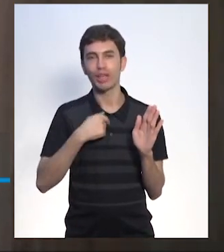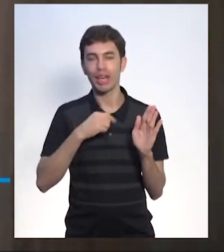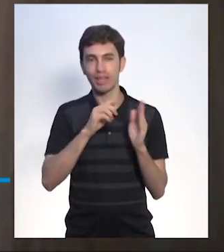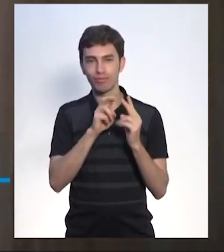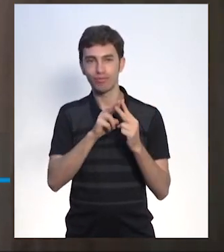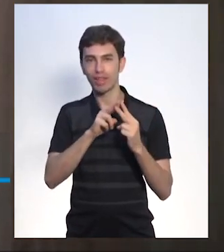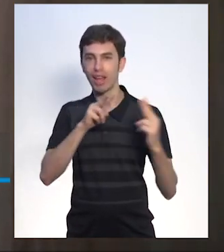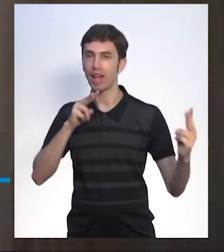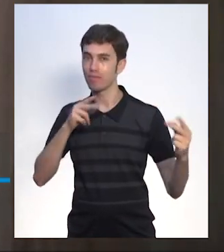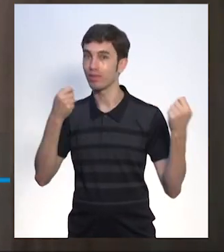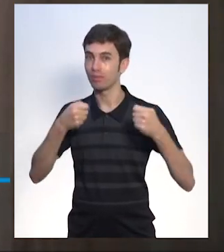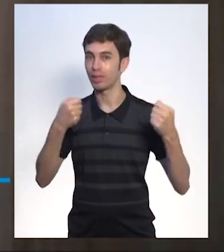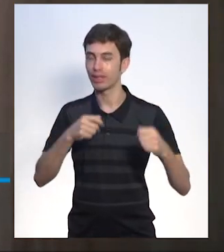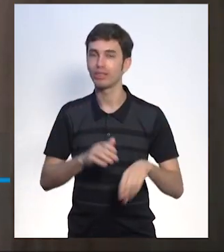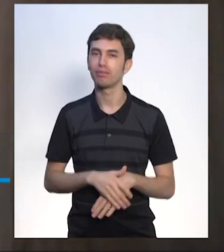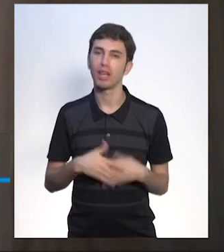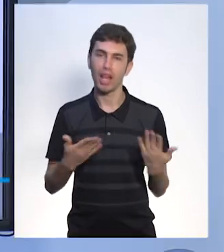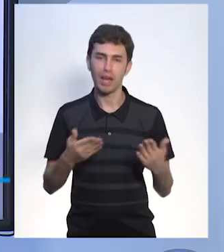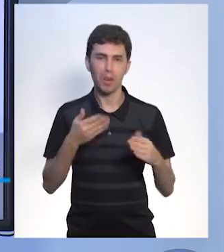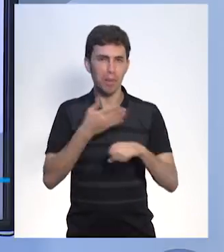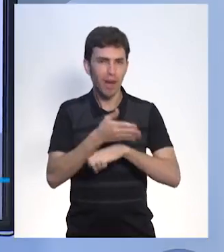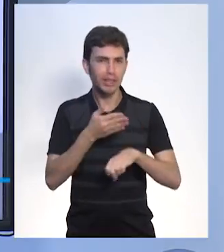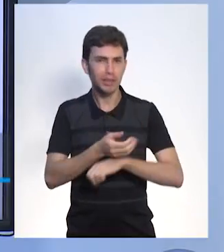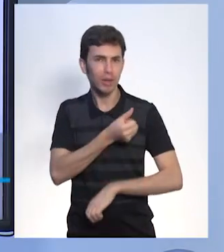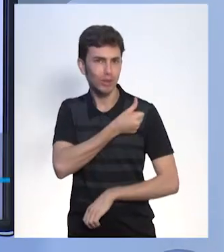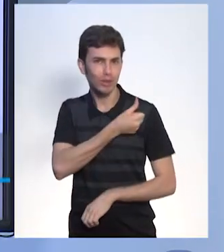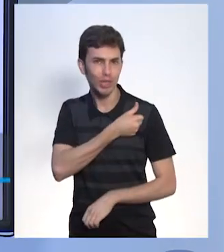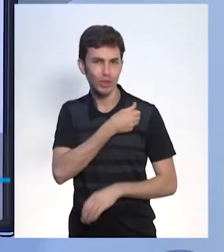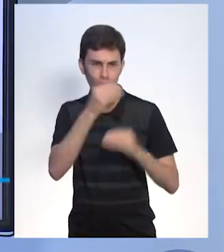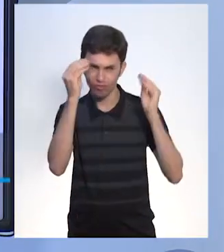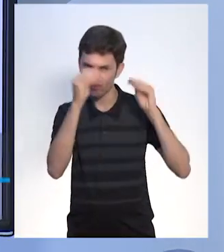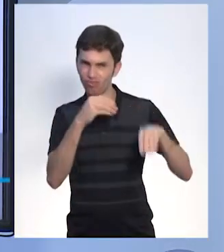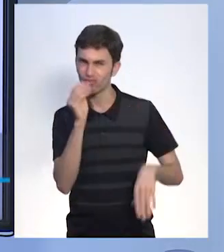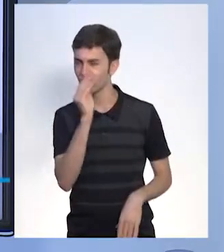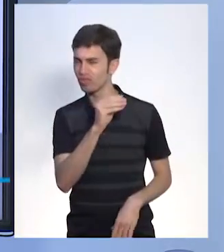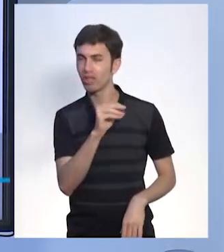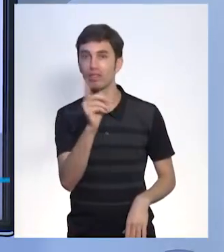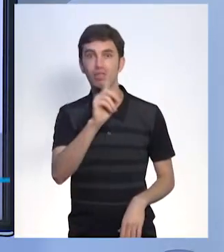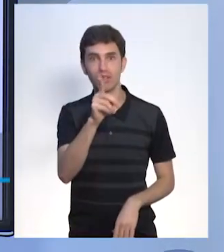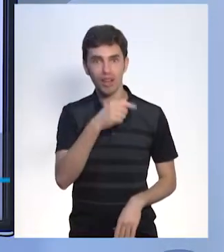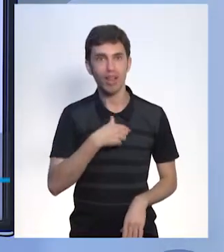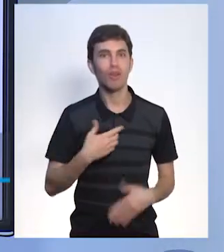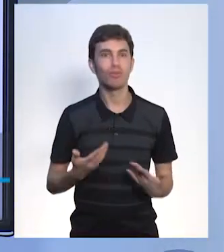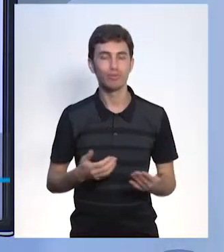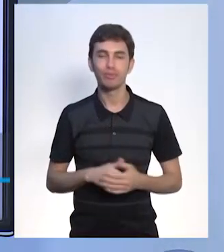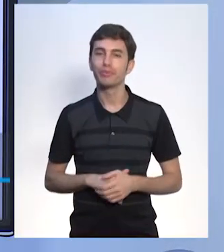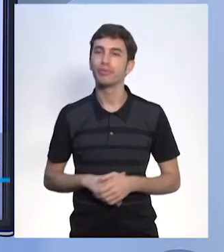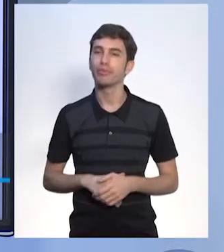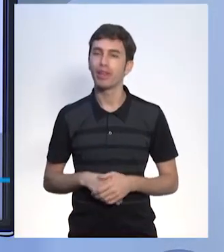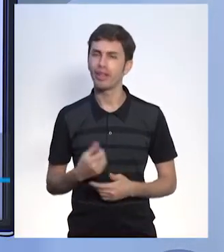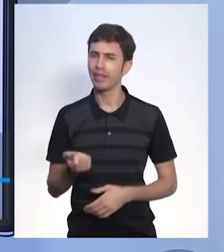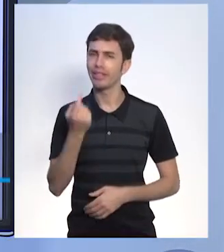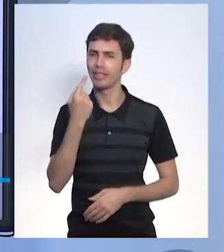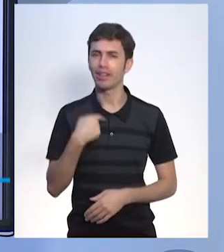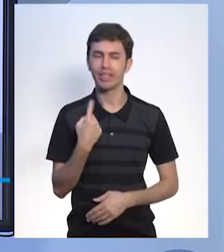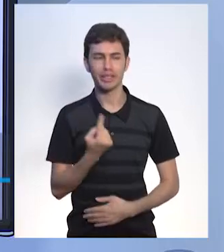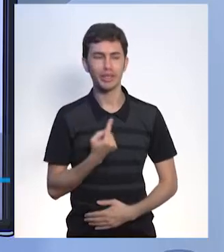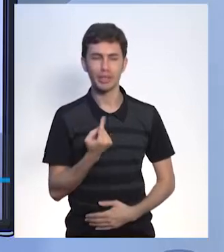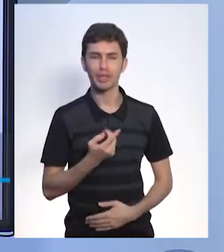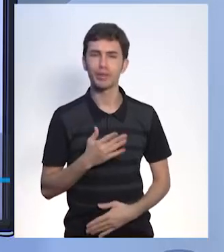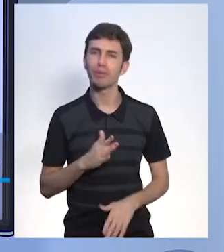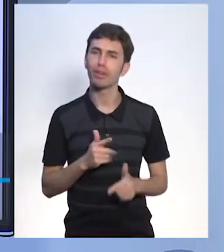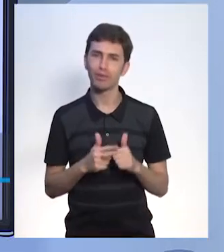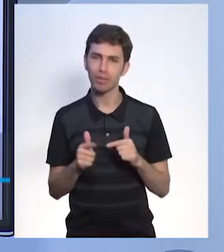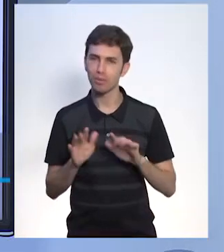deixar de participar da aula do 6º, né, Osmar? Sem dúvida, a gente já está tão acostumado aí que é até estranho ficar sozinho aqui. Mas a gente